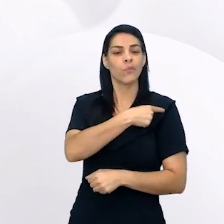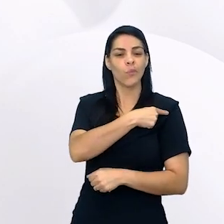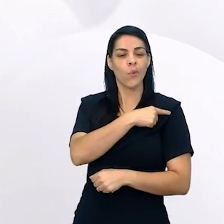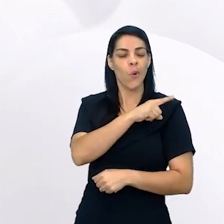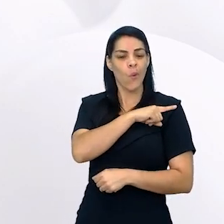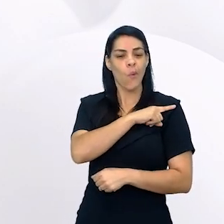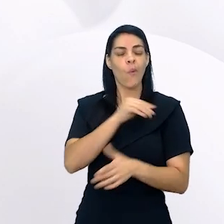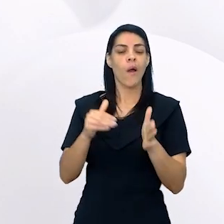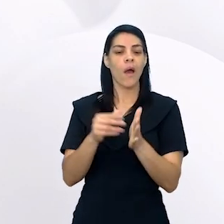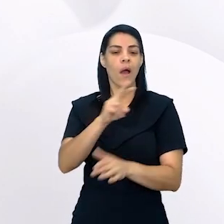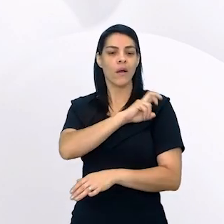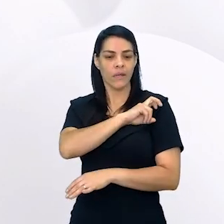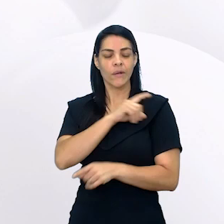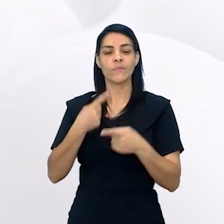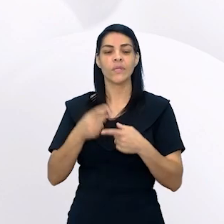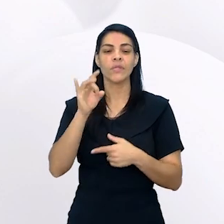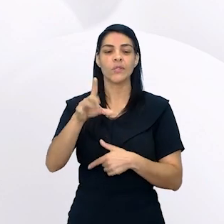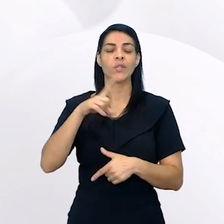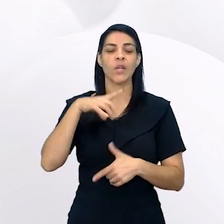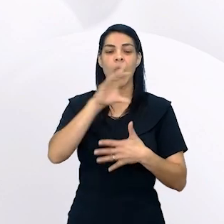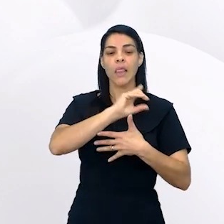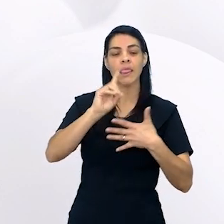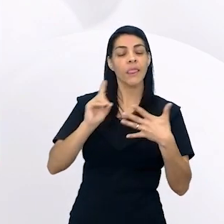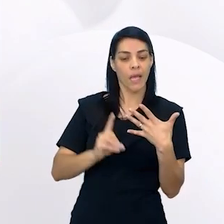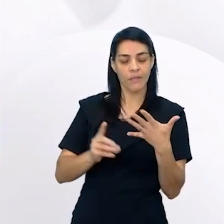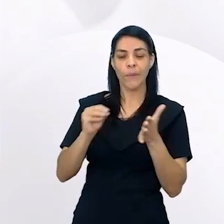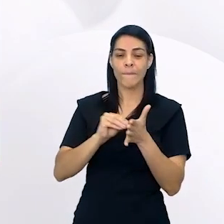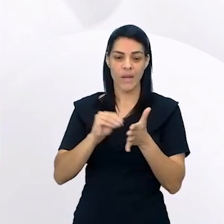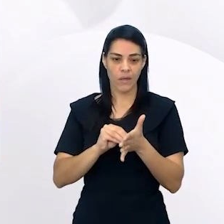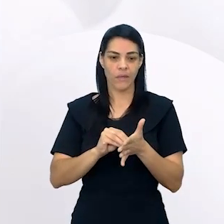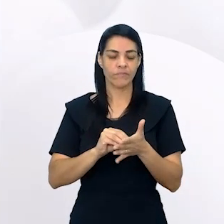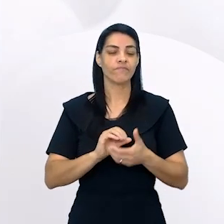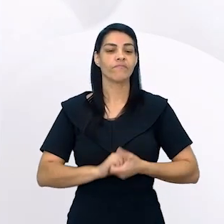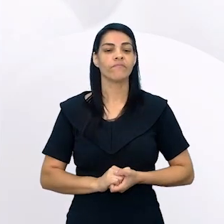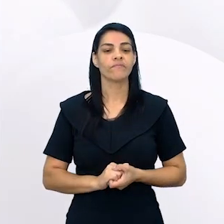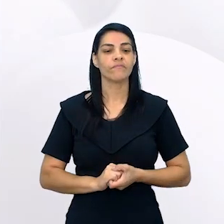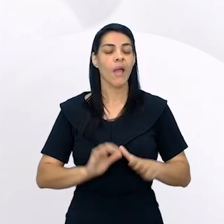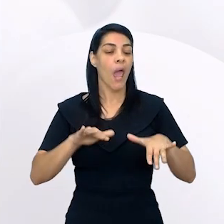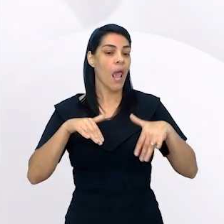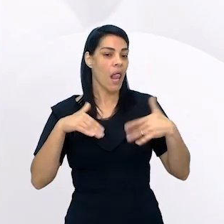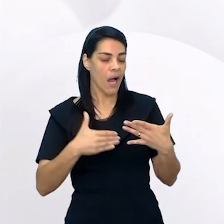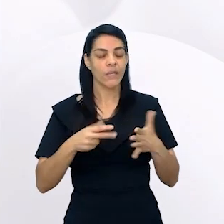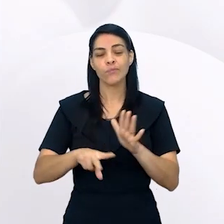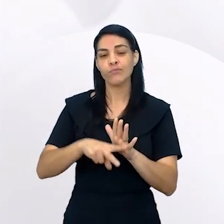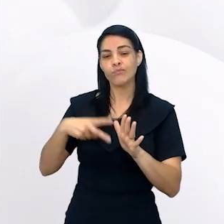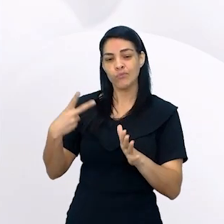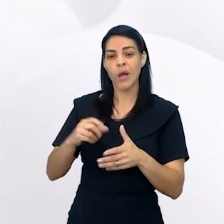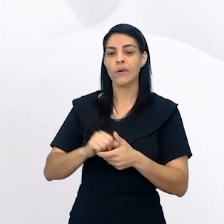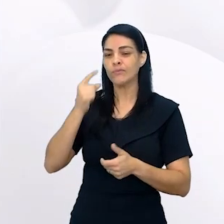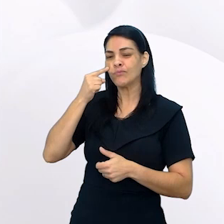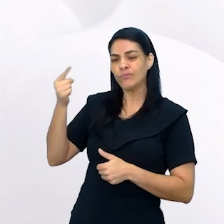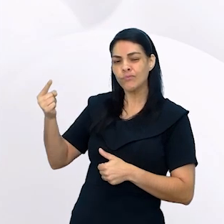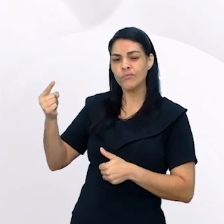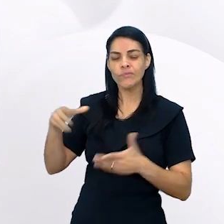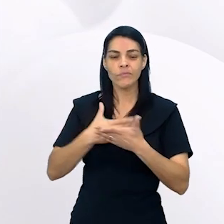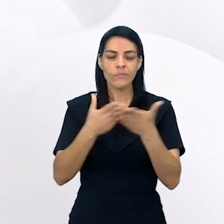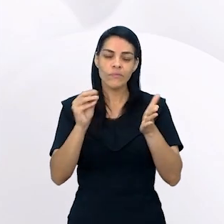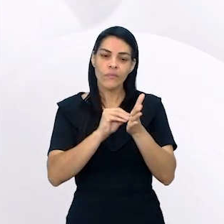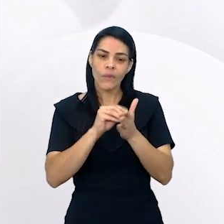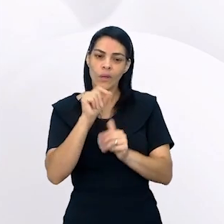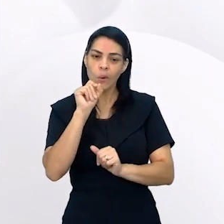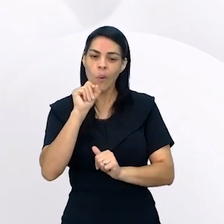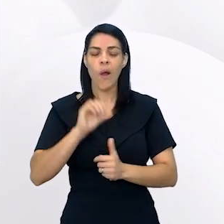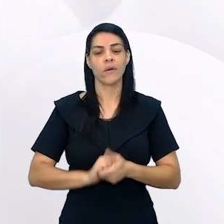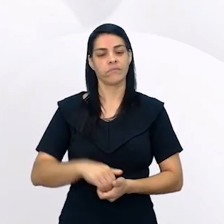porque eu só tinha esses dados tá aí aí nessa segunda abinha a gente vai colocar